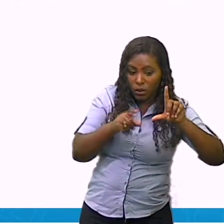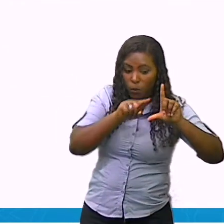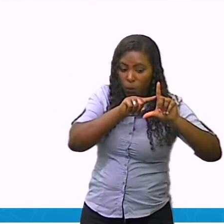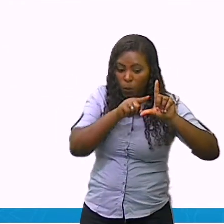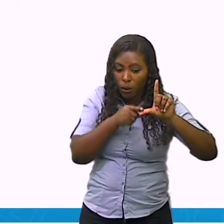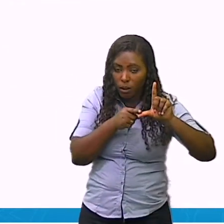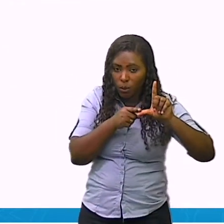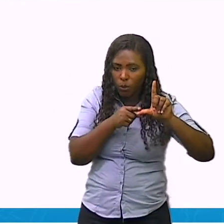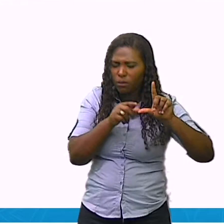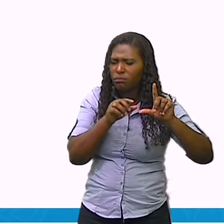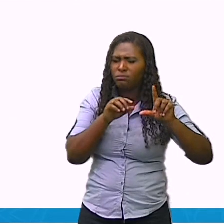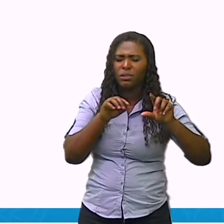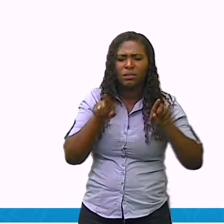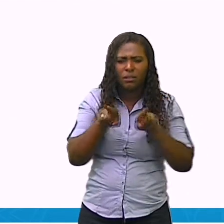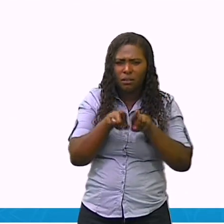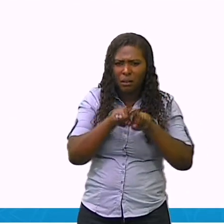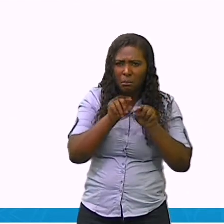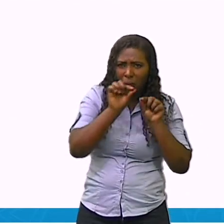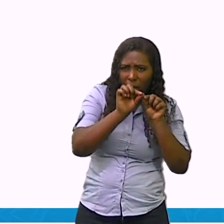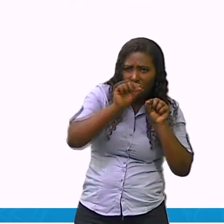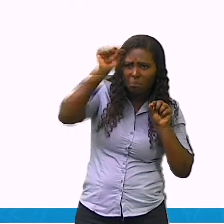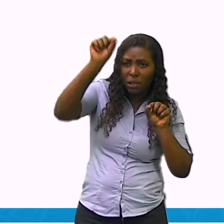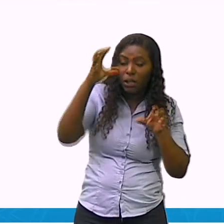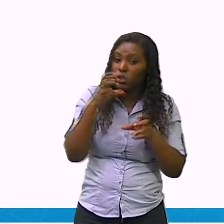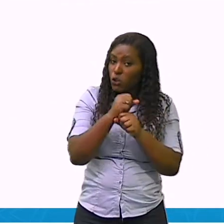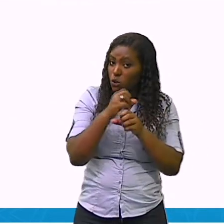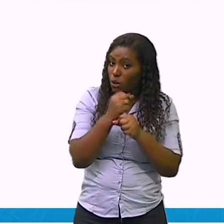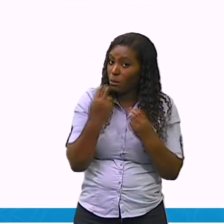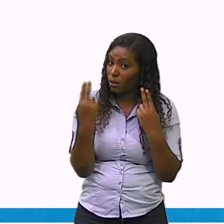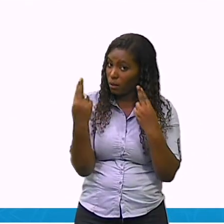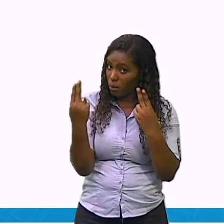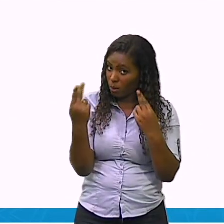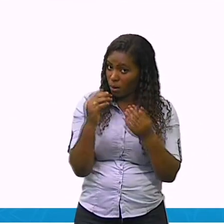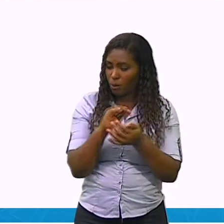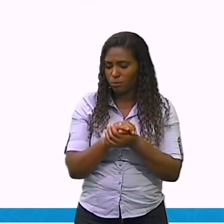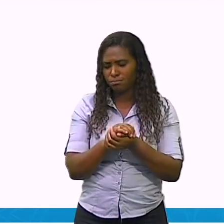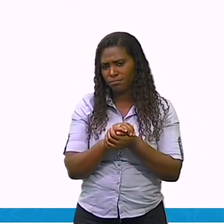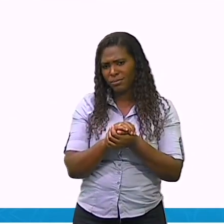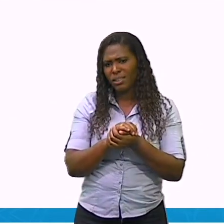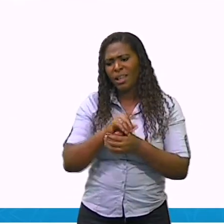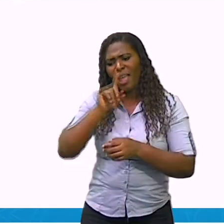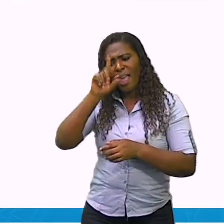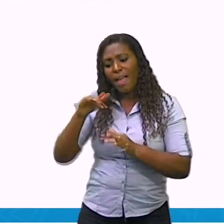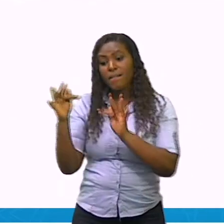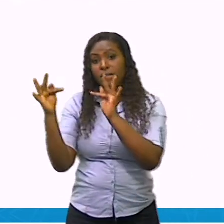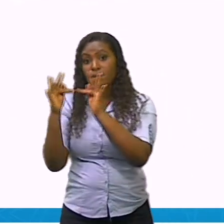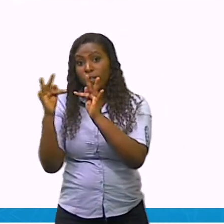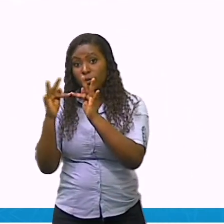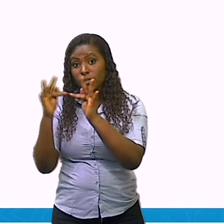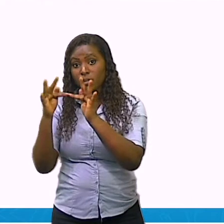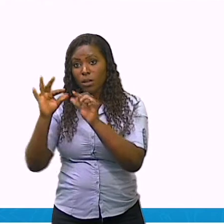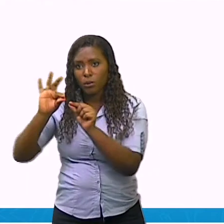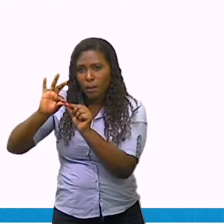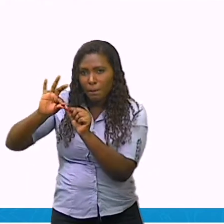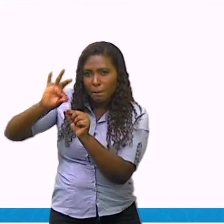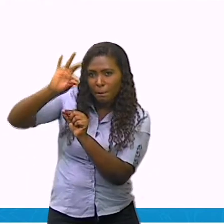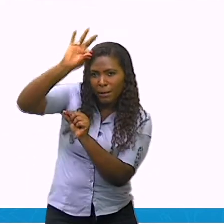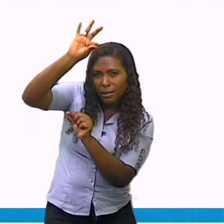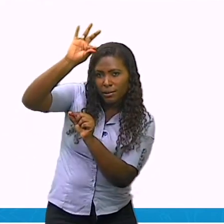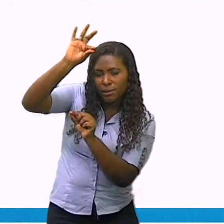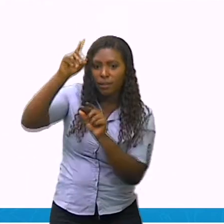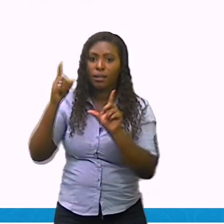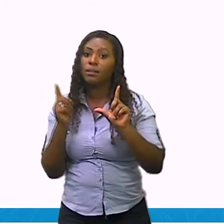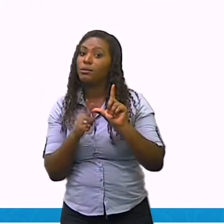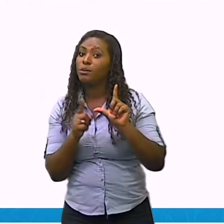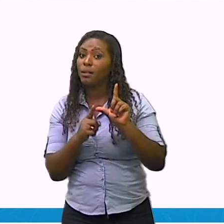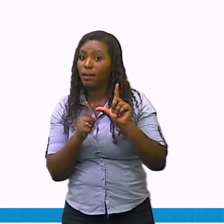é função da medida do lado. O que quer dizer? Que o perímetro depende